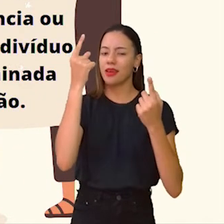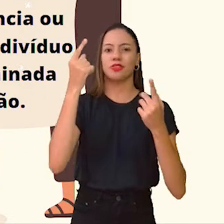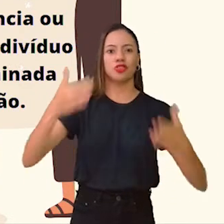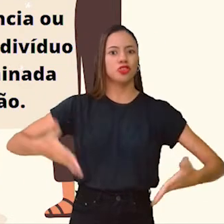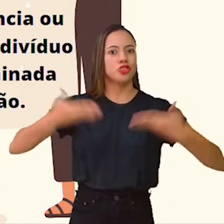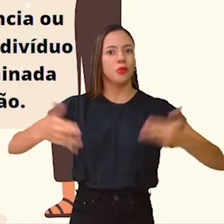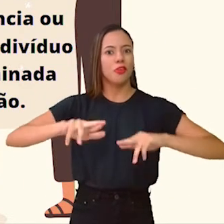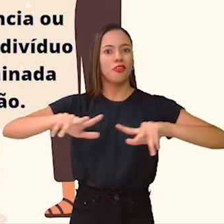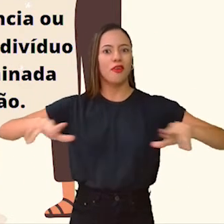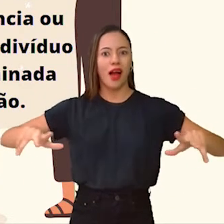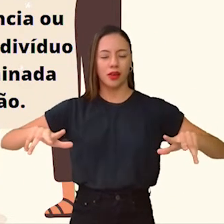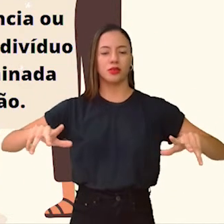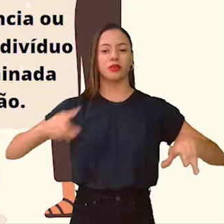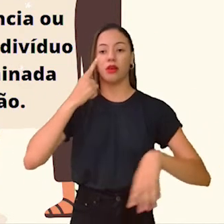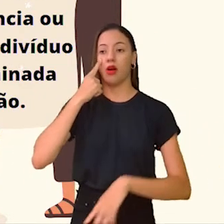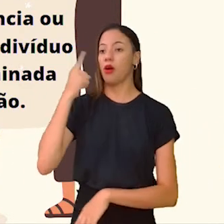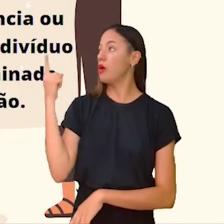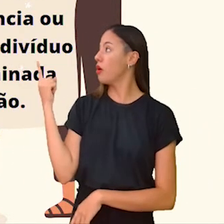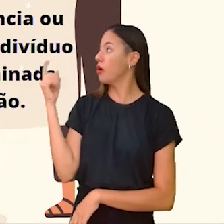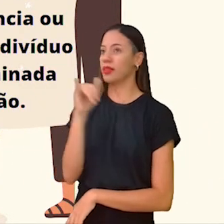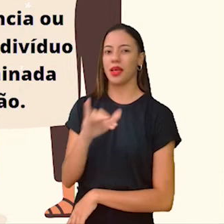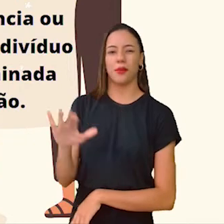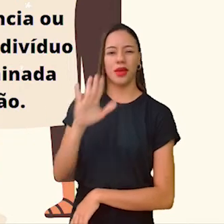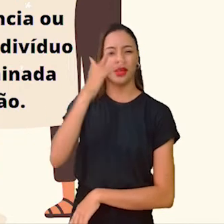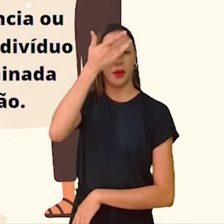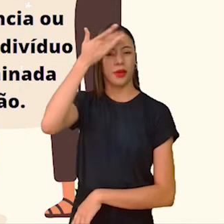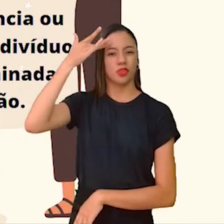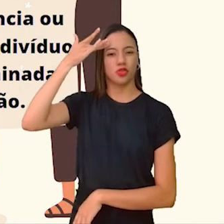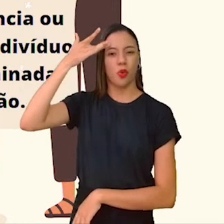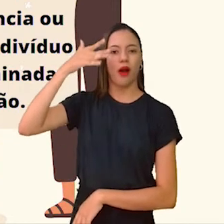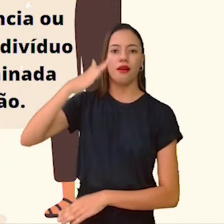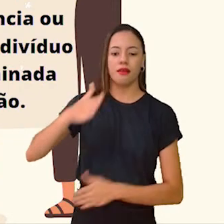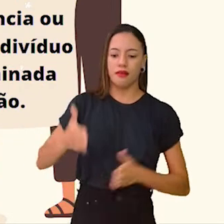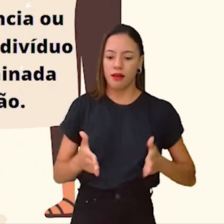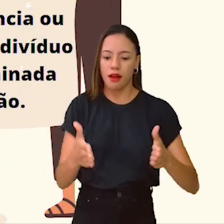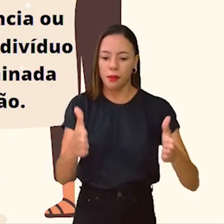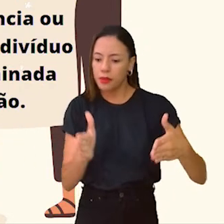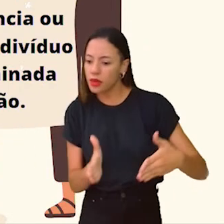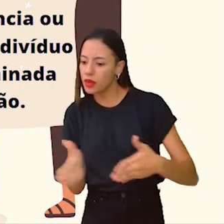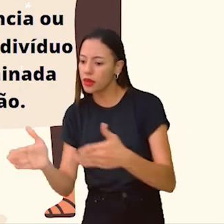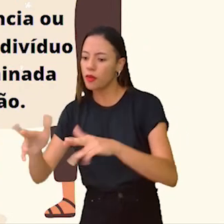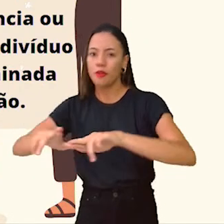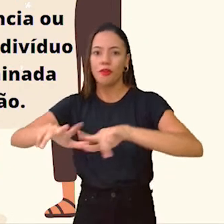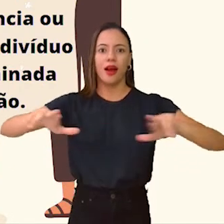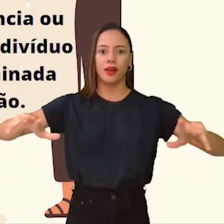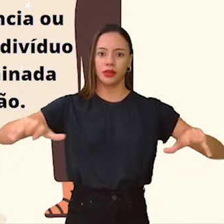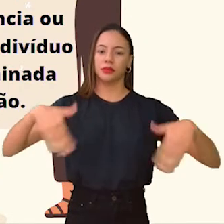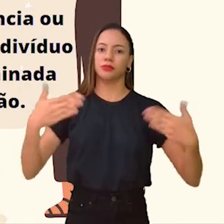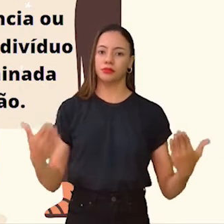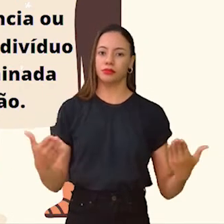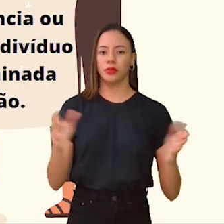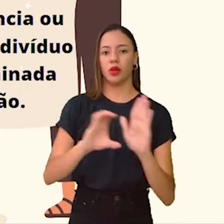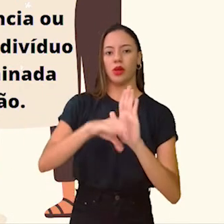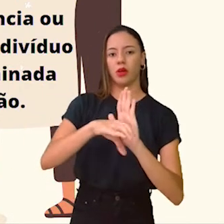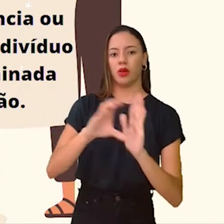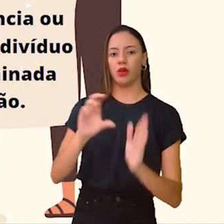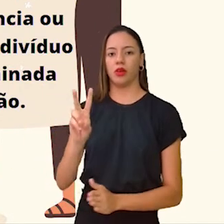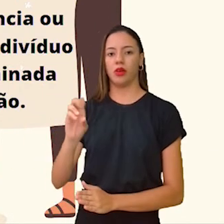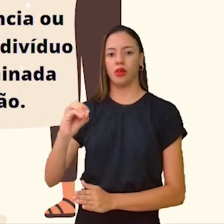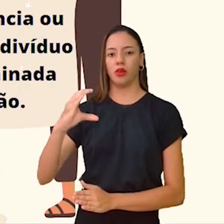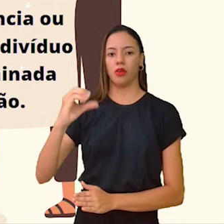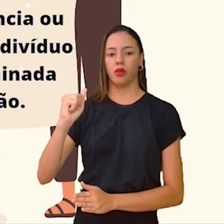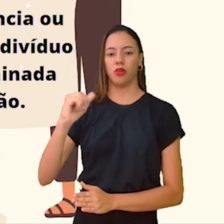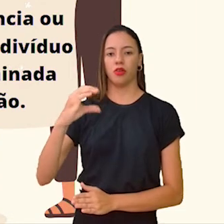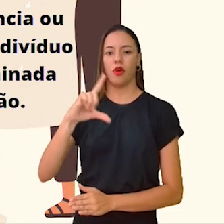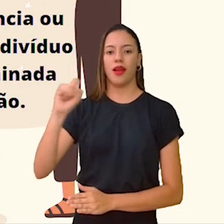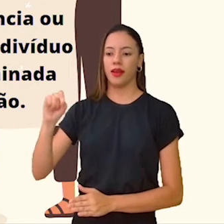imagem já vem vendo, a pessoa tá como que andando por vários caminhos. Então tá aí o conceito de vocação. É um termo